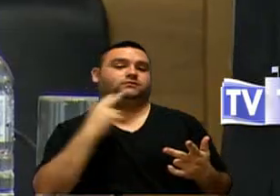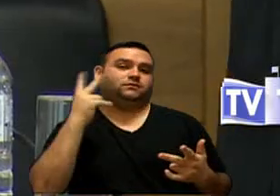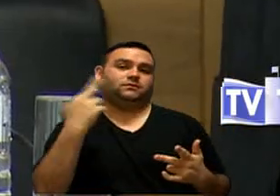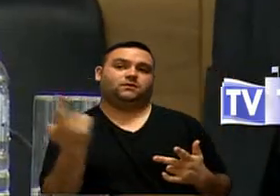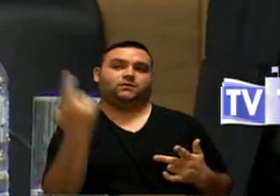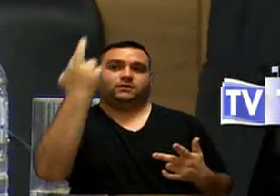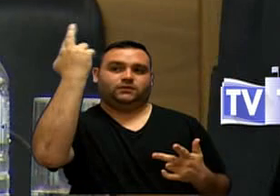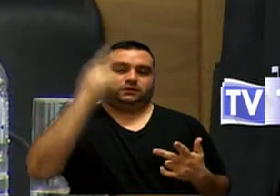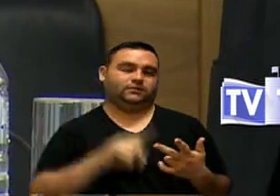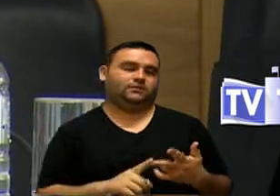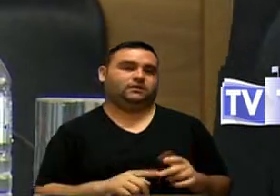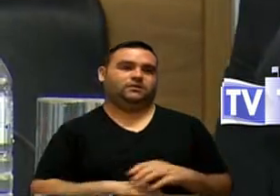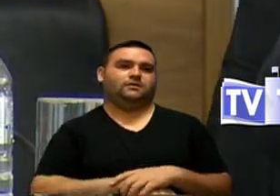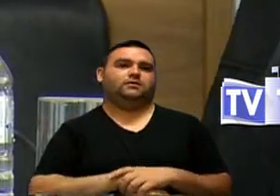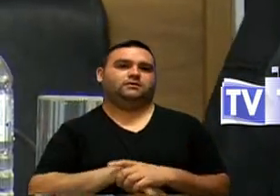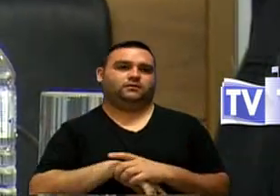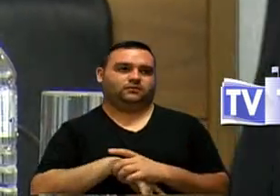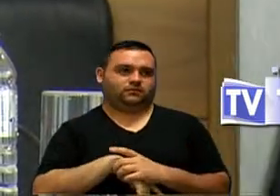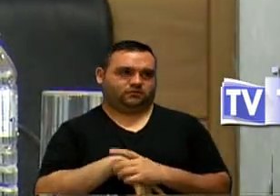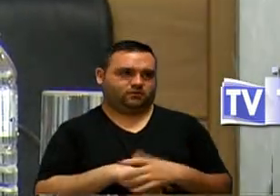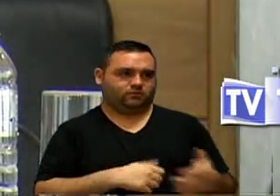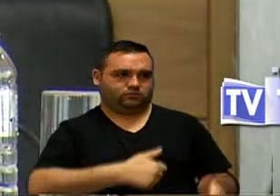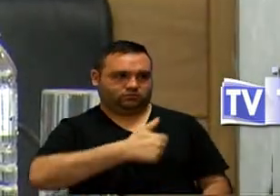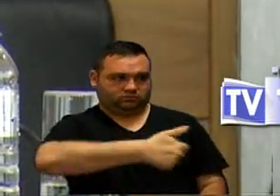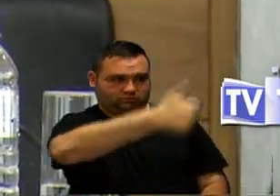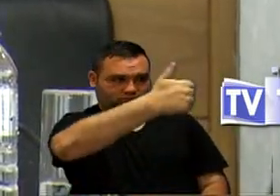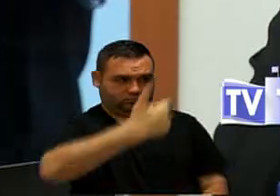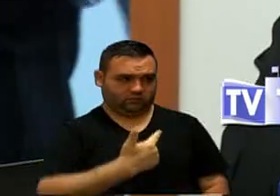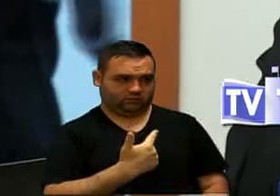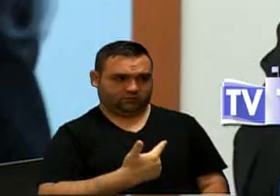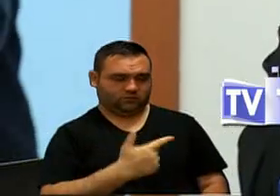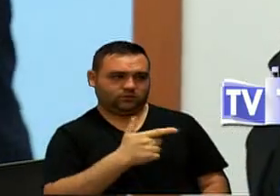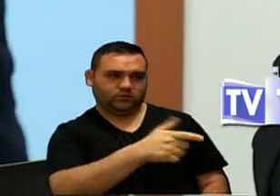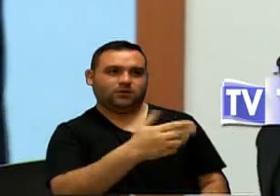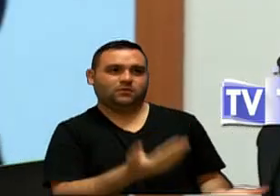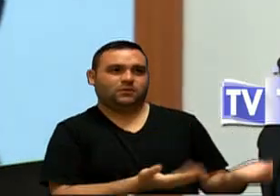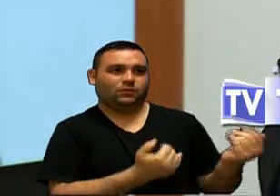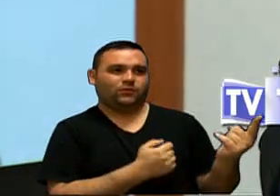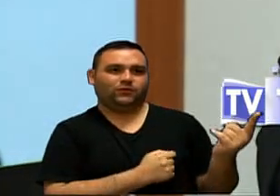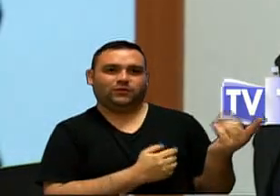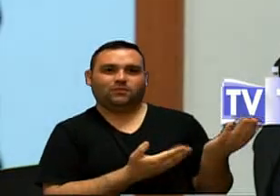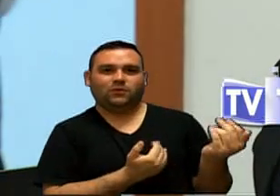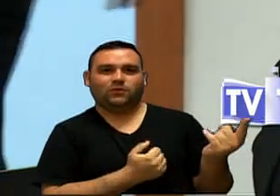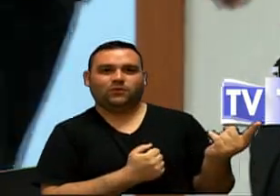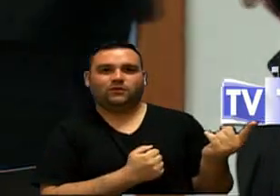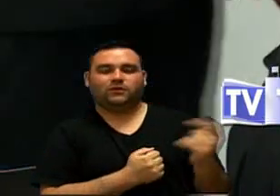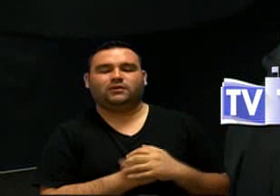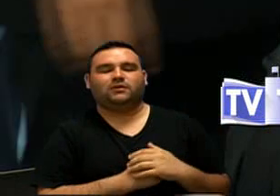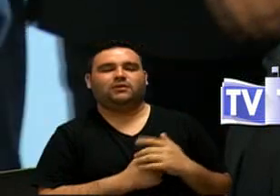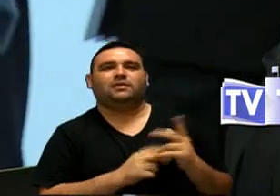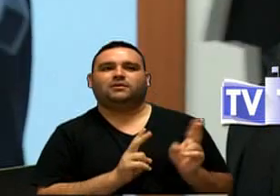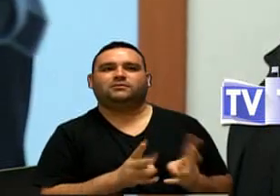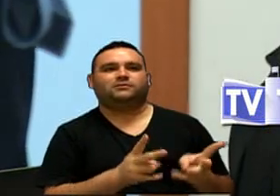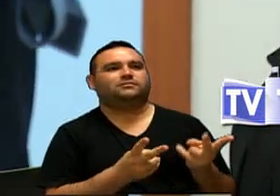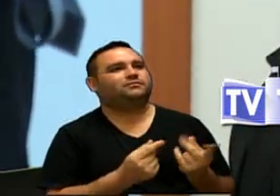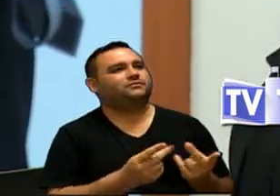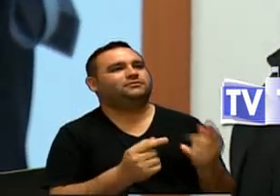Manga, ele já tinha pedido desculpa, vereador. Quer que eu passe? Nosso, quer que eu passe para o Manga? Manga mais nosso, novo. Nosso Manga sempre novo. Presidente.